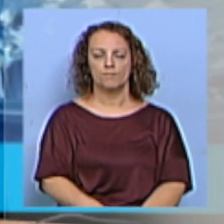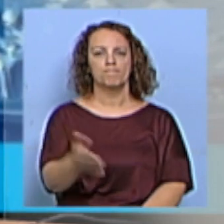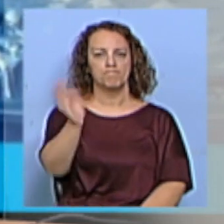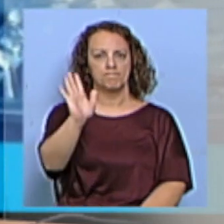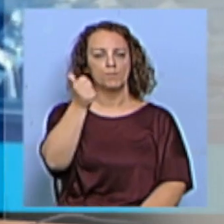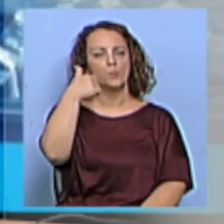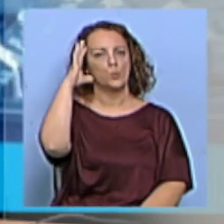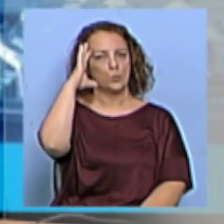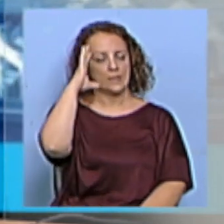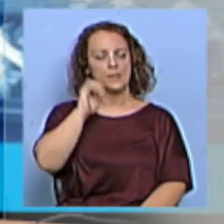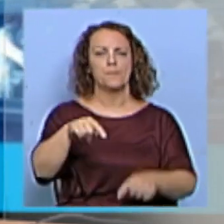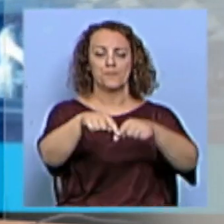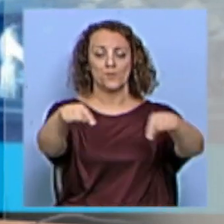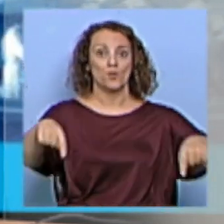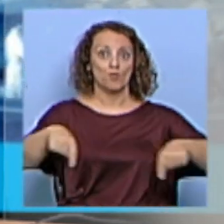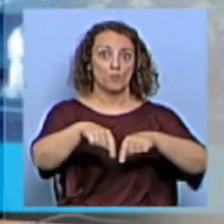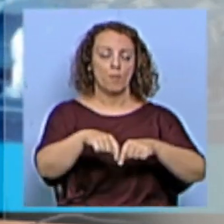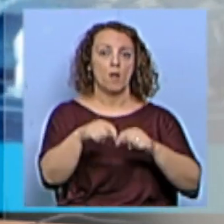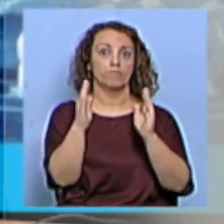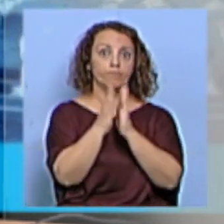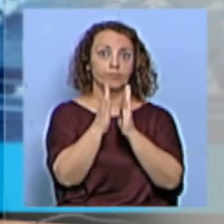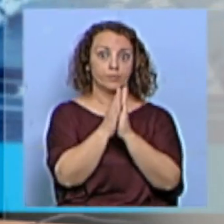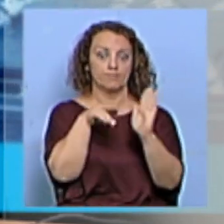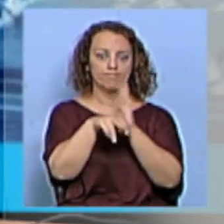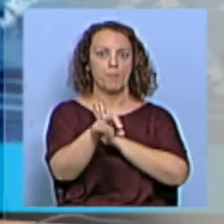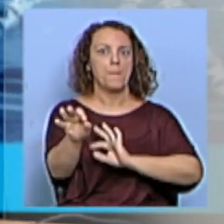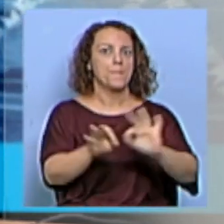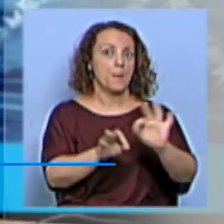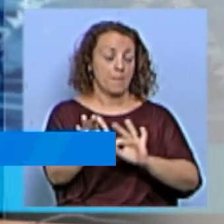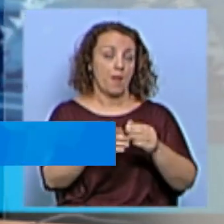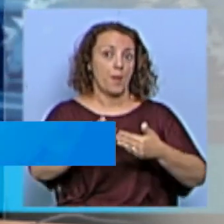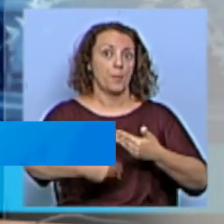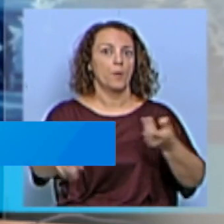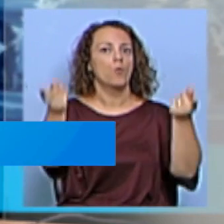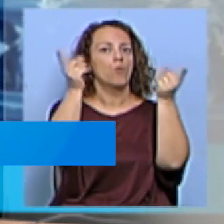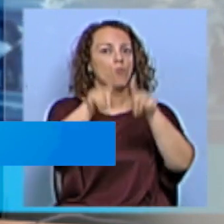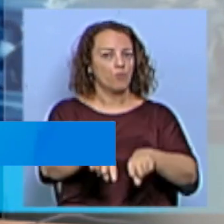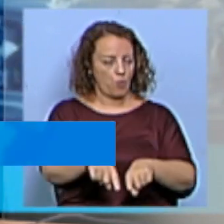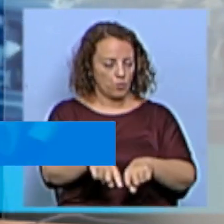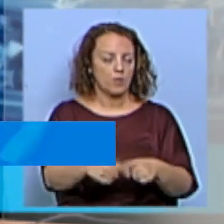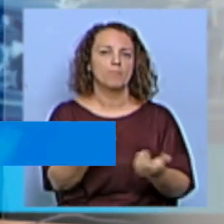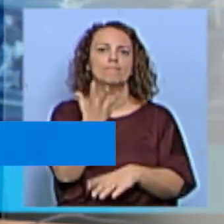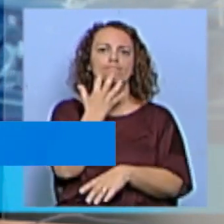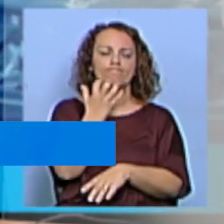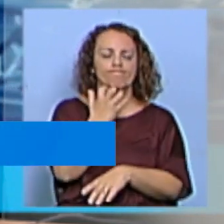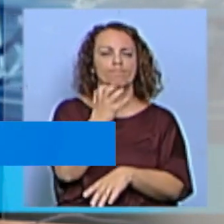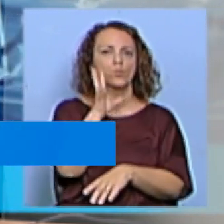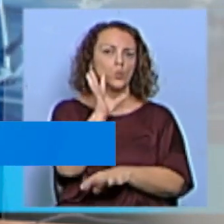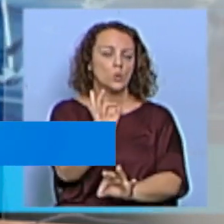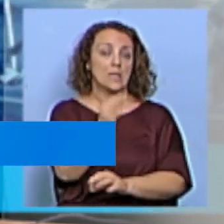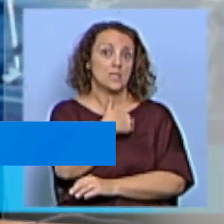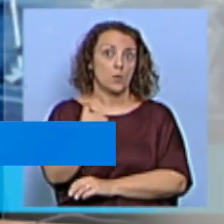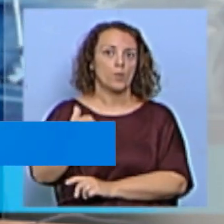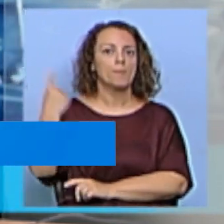Olá, muito boa tarde. Os espaços de culto preparam-se para o regresso das celebrações comunitárias, onde os cuidados de saúde determinam